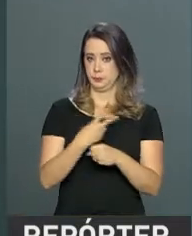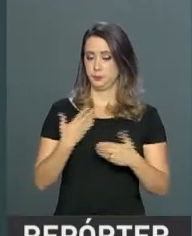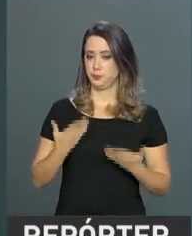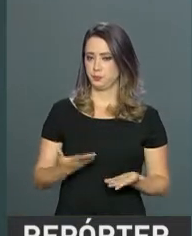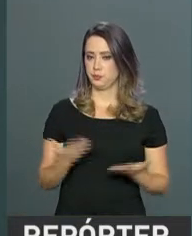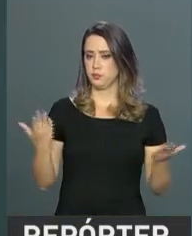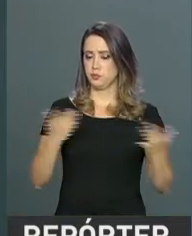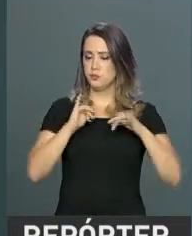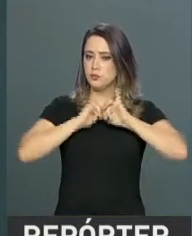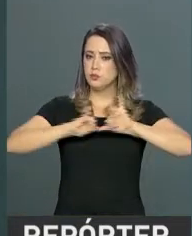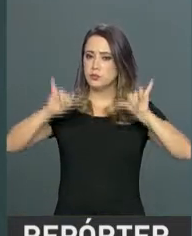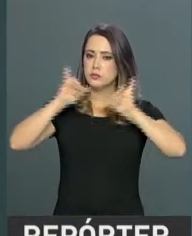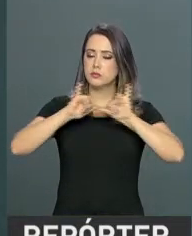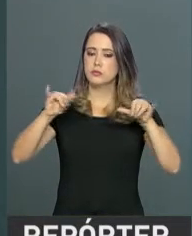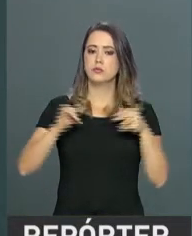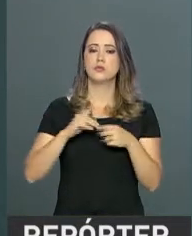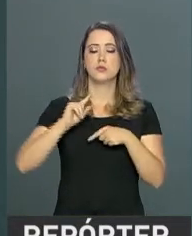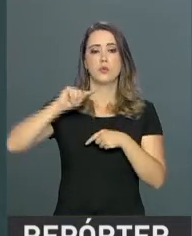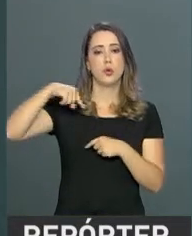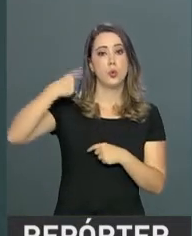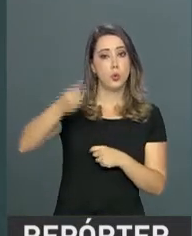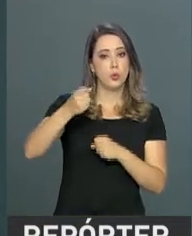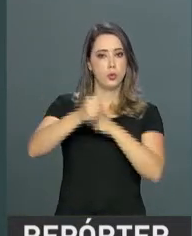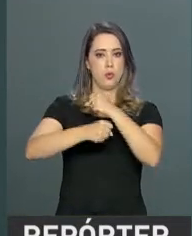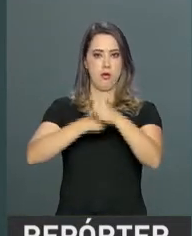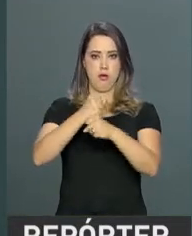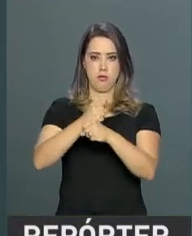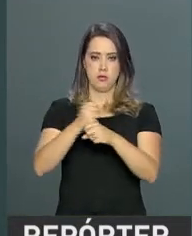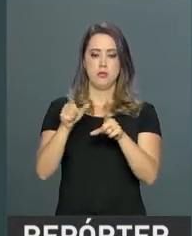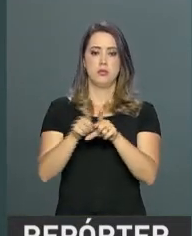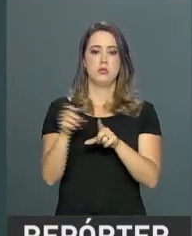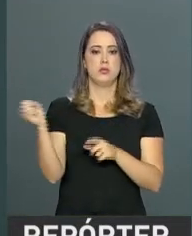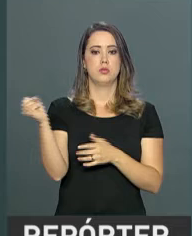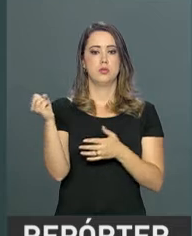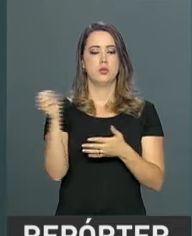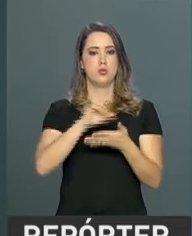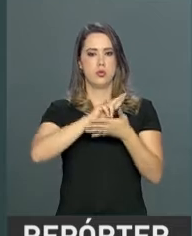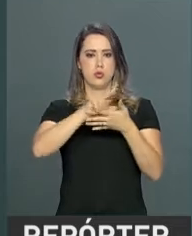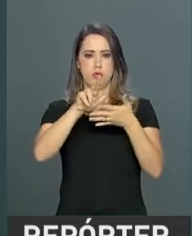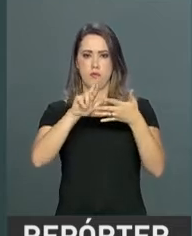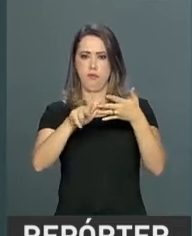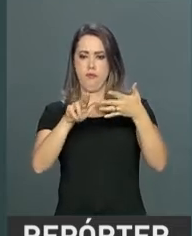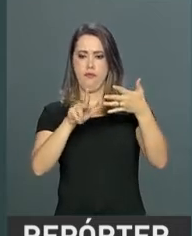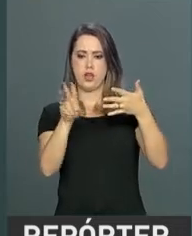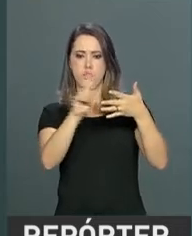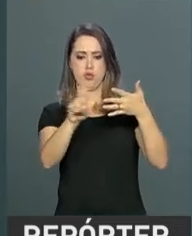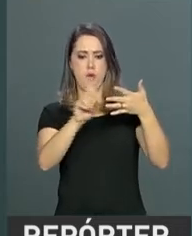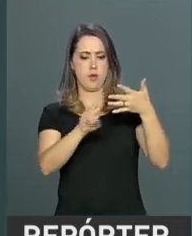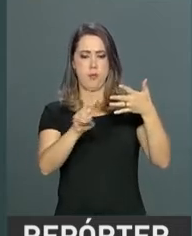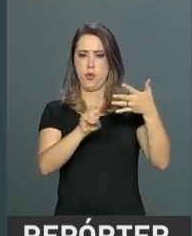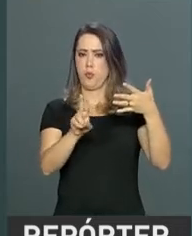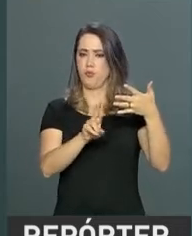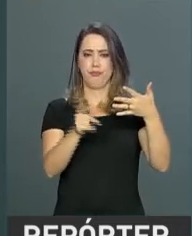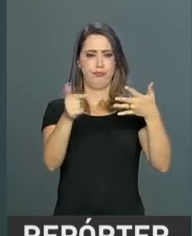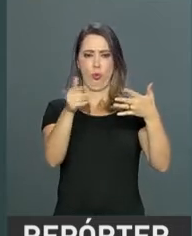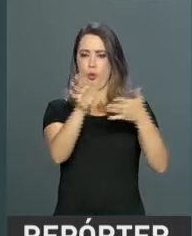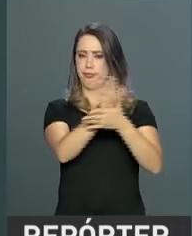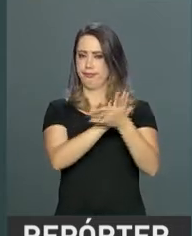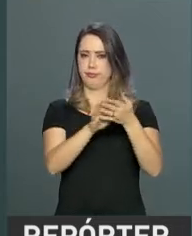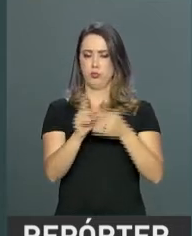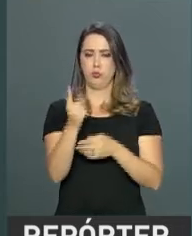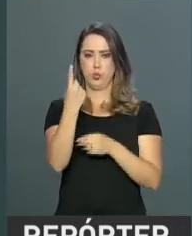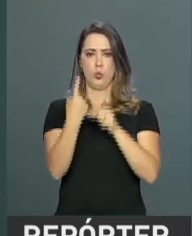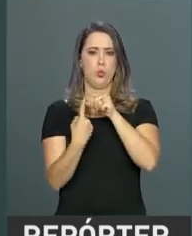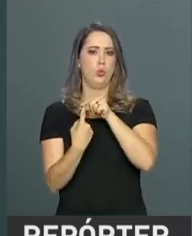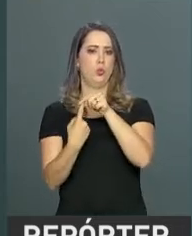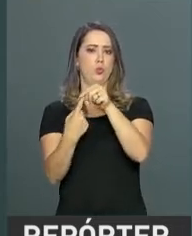anunciadas a partir do ano que vem os diferentes nomes das provas para cada nível de ensino deixem de existir o